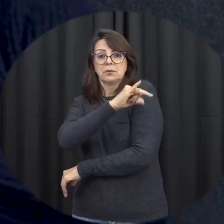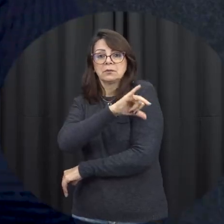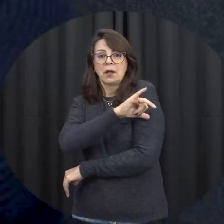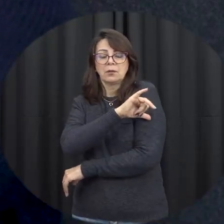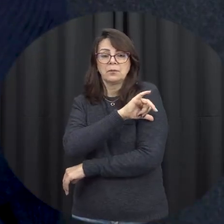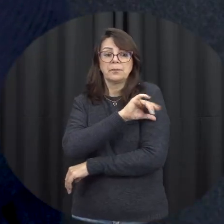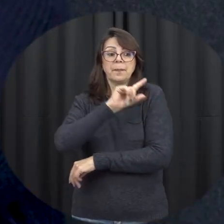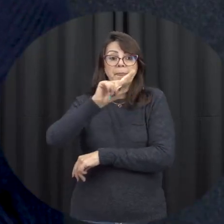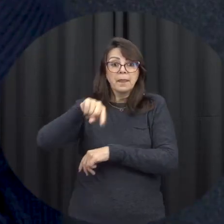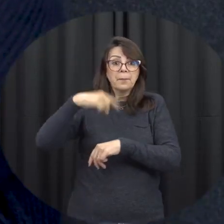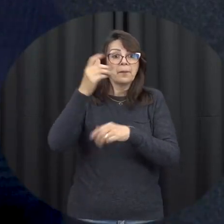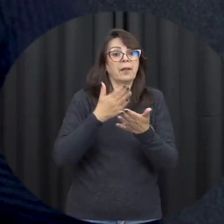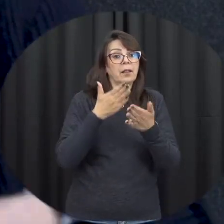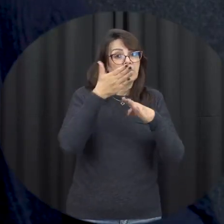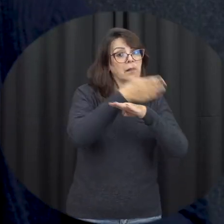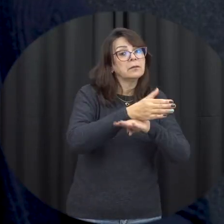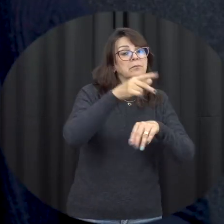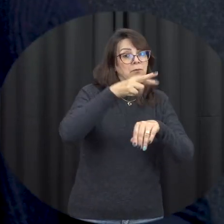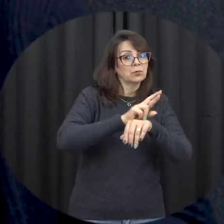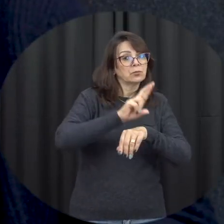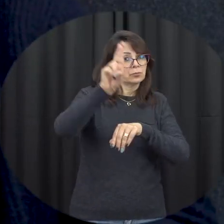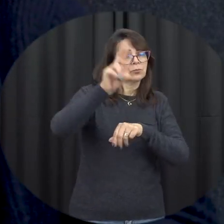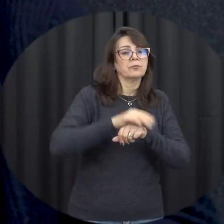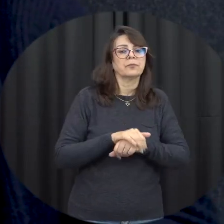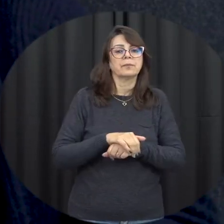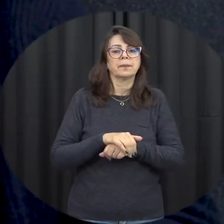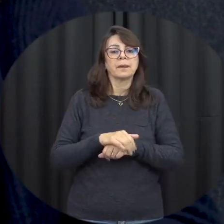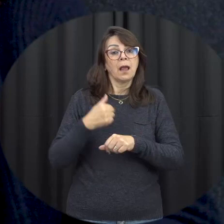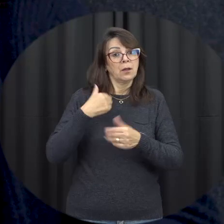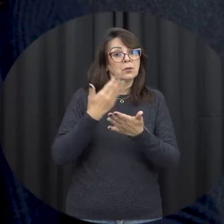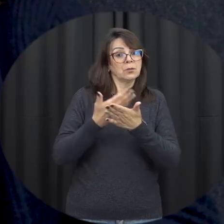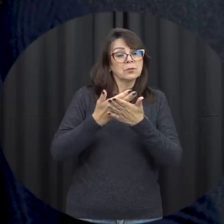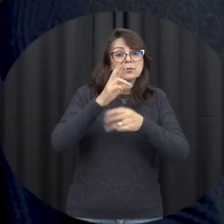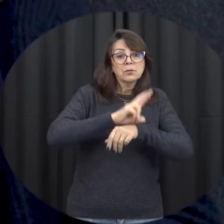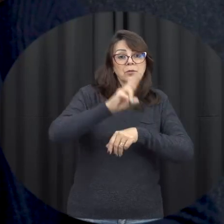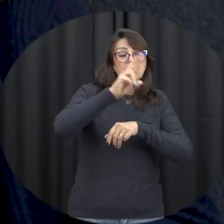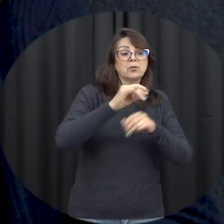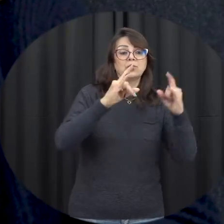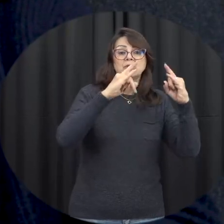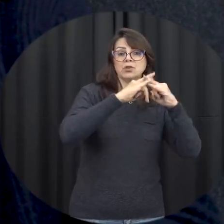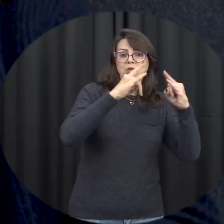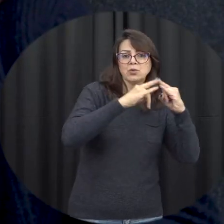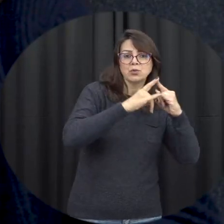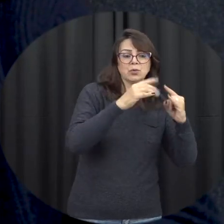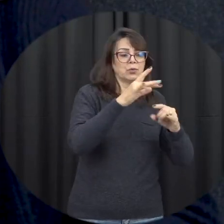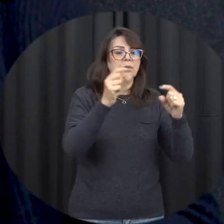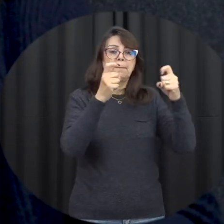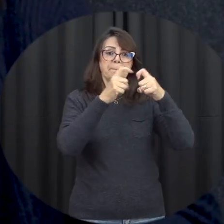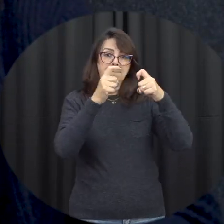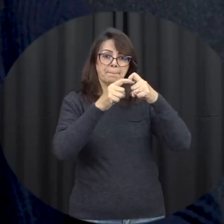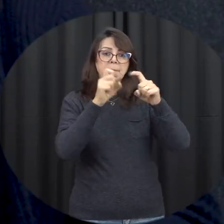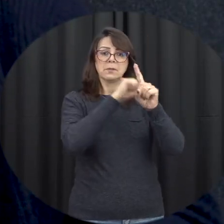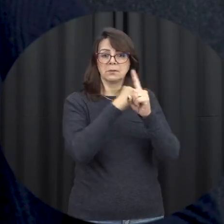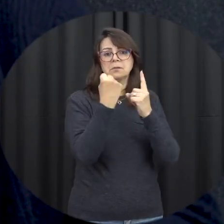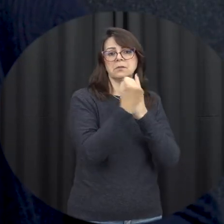fui entrando pé para o doutorado, porque eu fiz o doutorado no Instituto da Medicina Social. Com aquelas disciplinas, eu